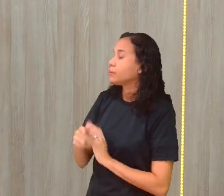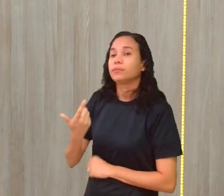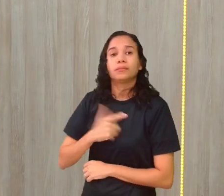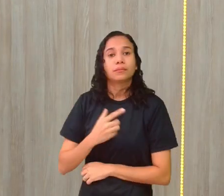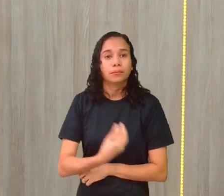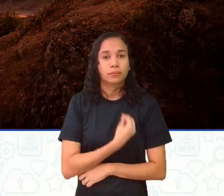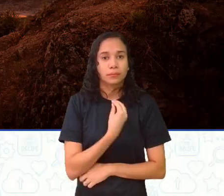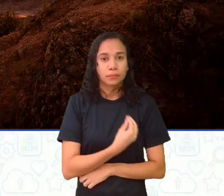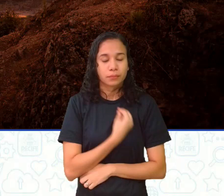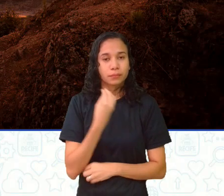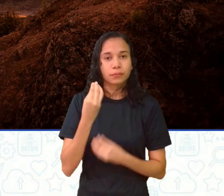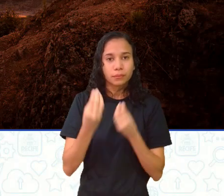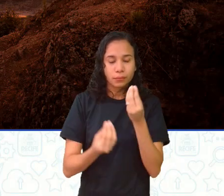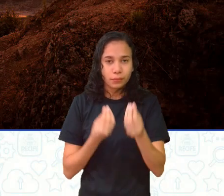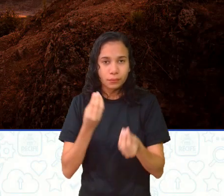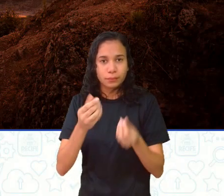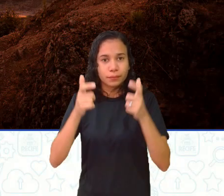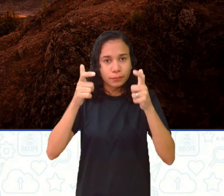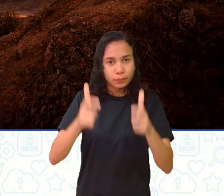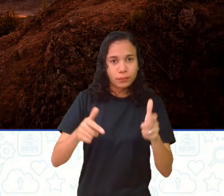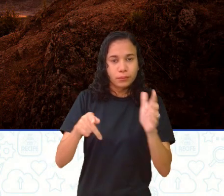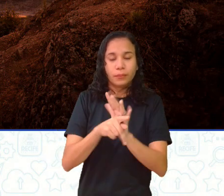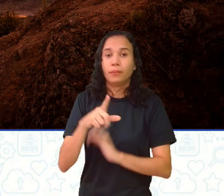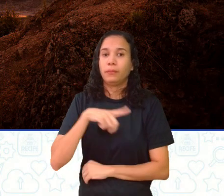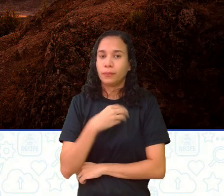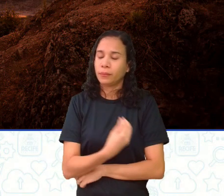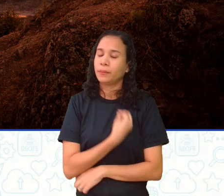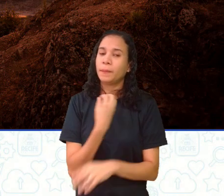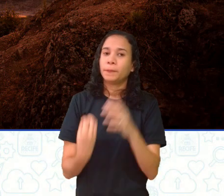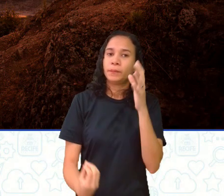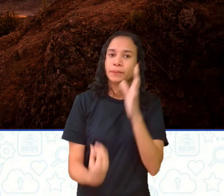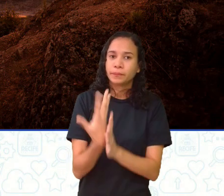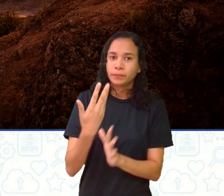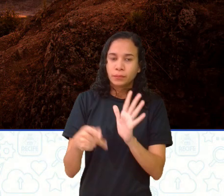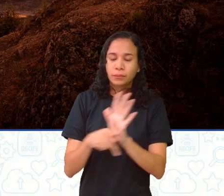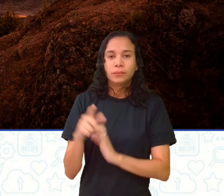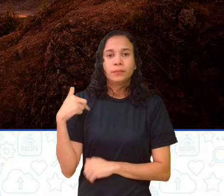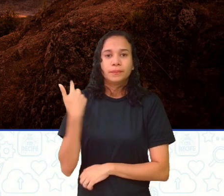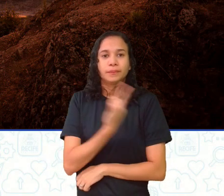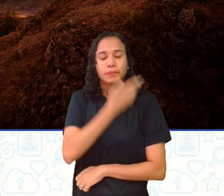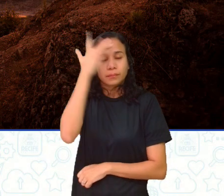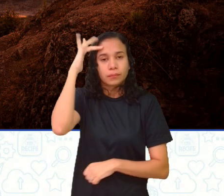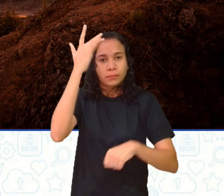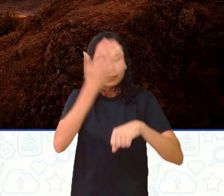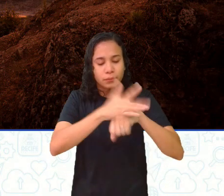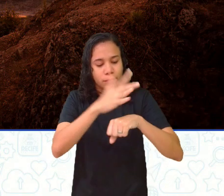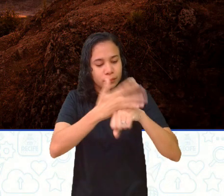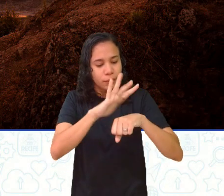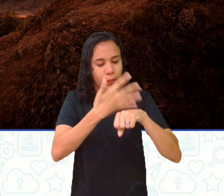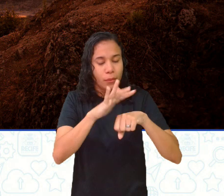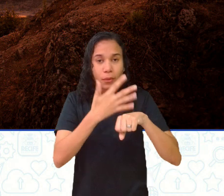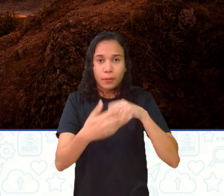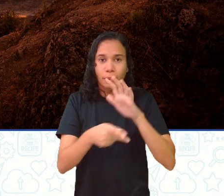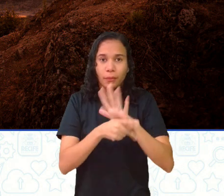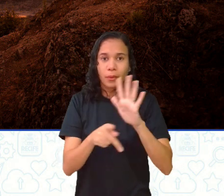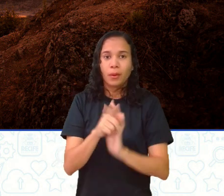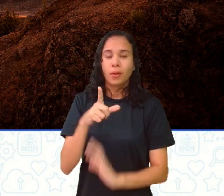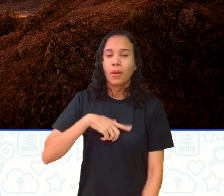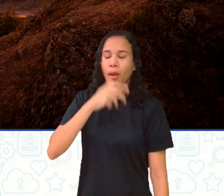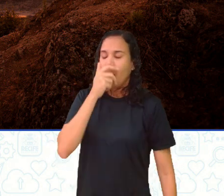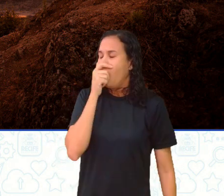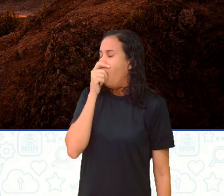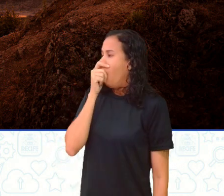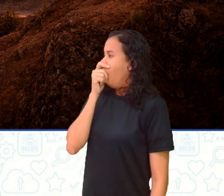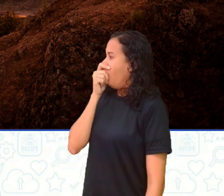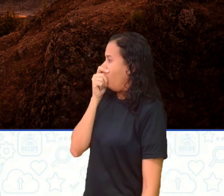incertezas que o ambiente físico cria aí para o praticante na geração da vertigem e do